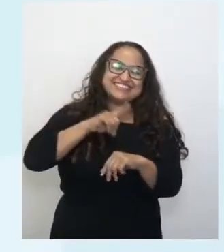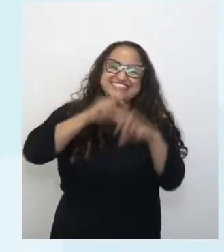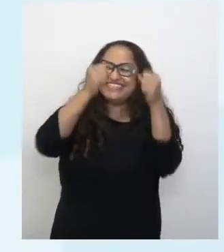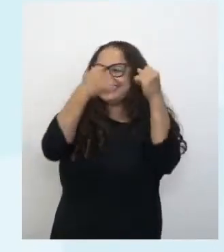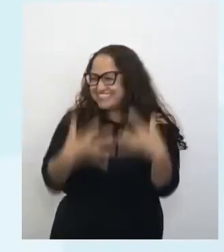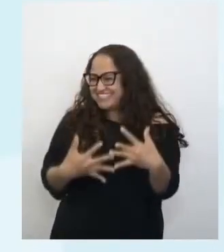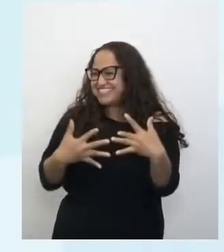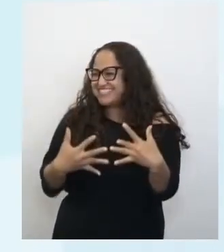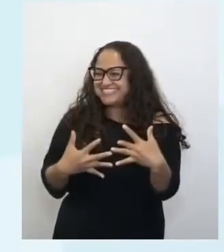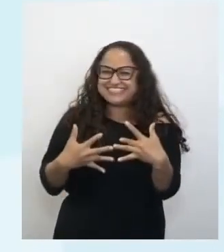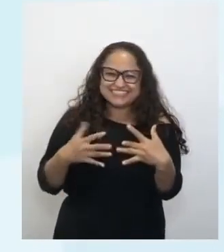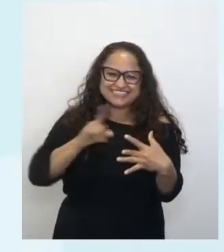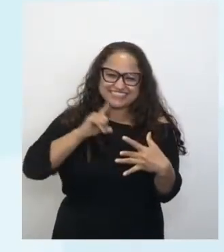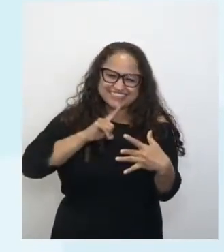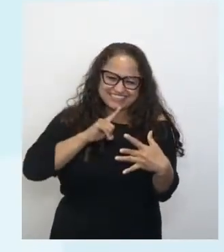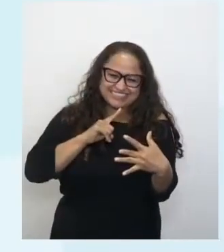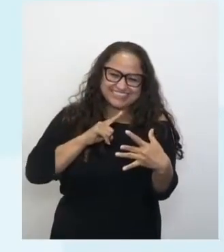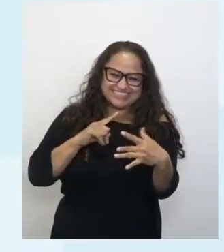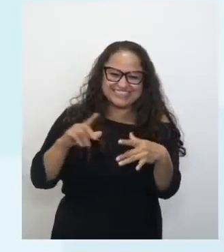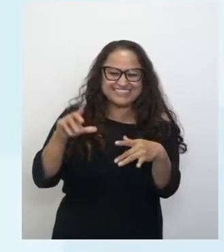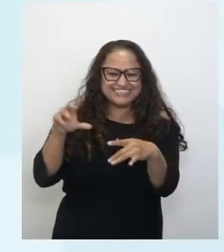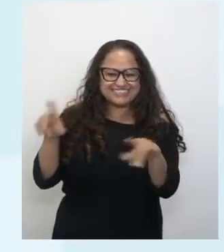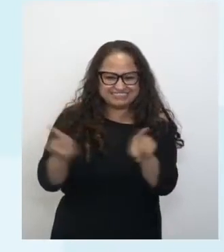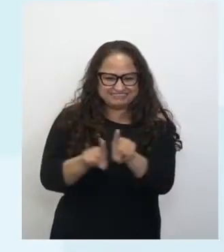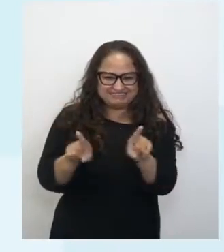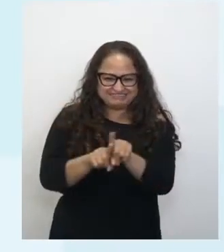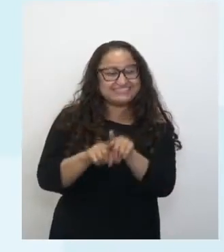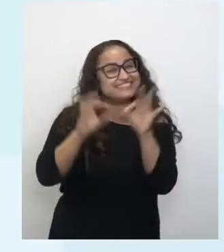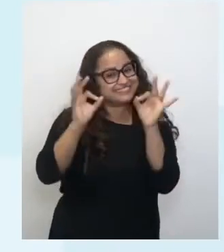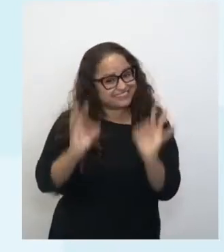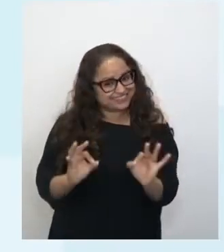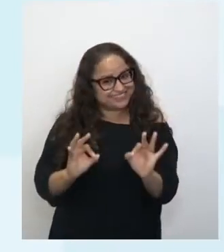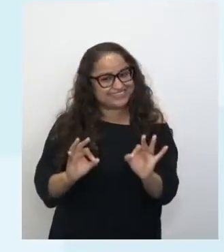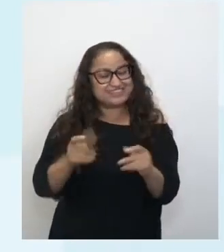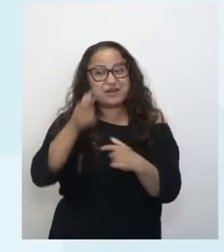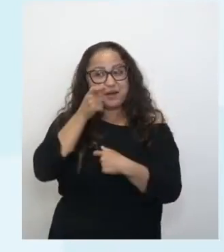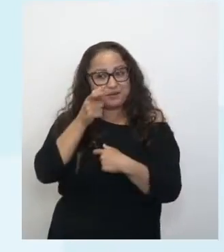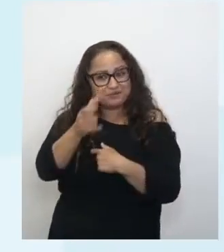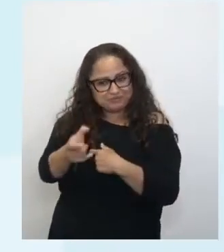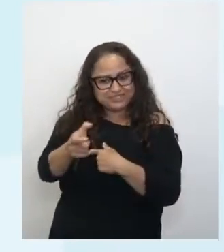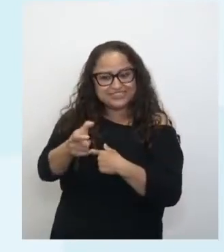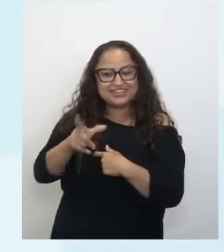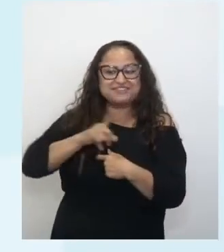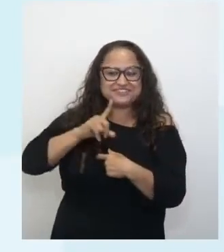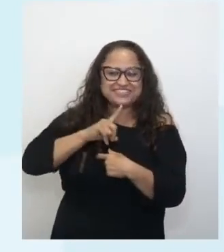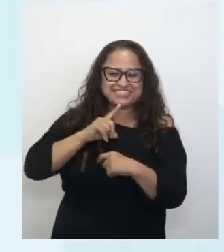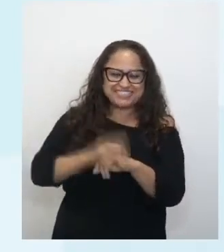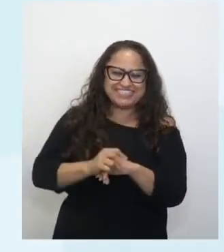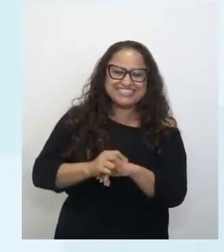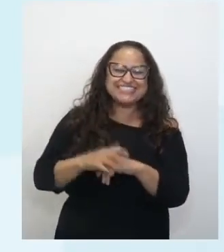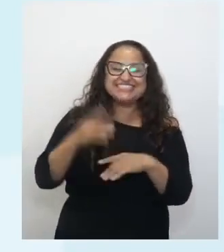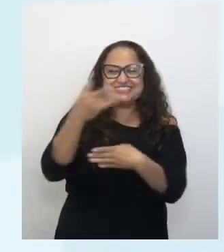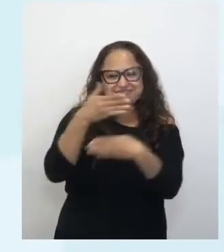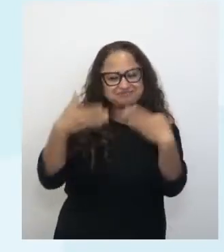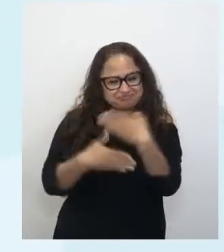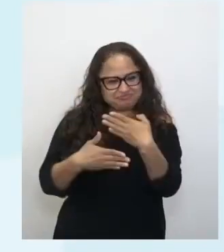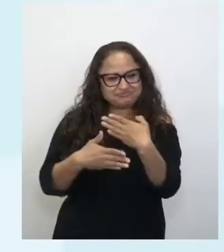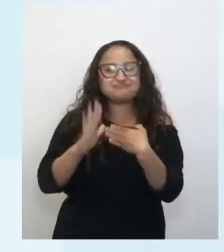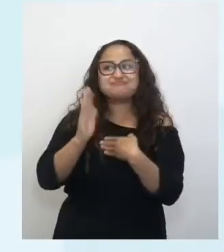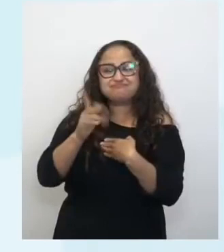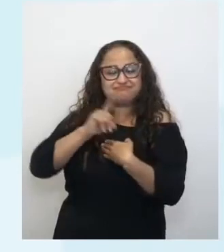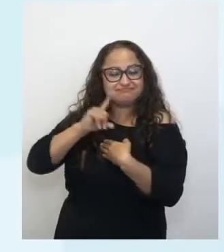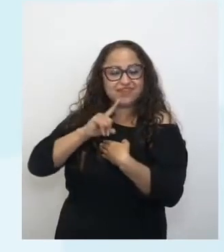dos meios e dos extremos correto muito bem Então observa aqui nesses Live Aqui nós já temos